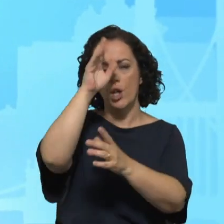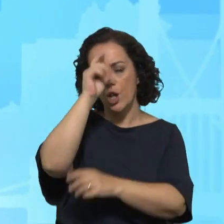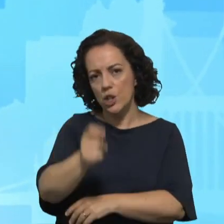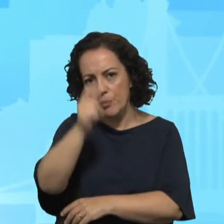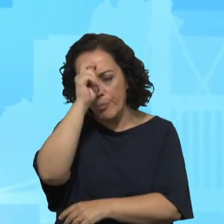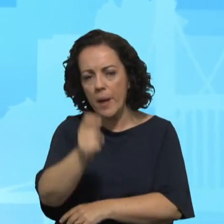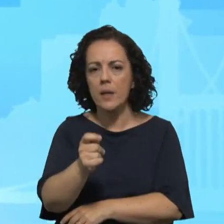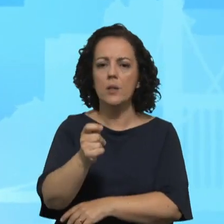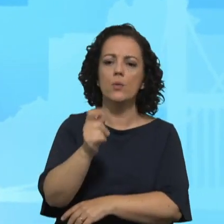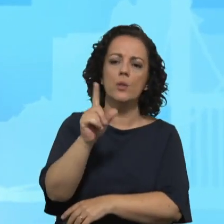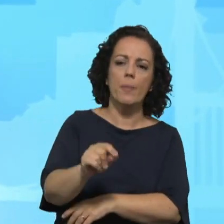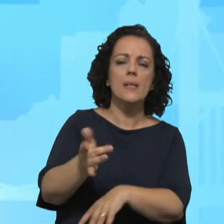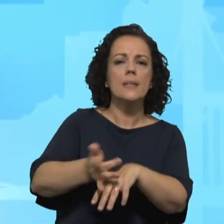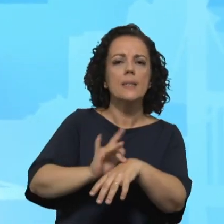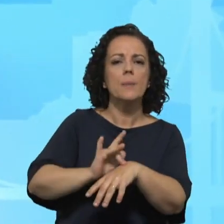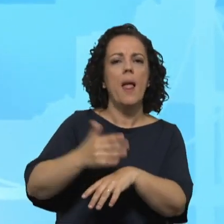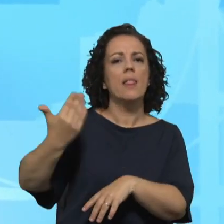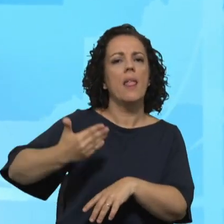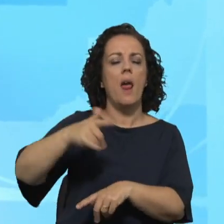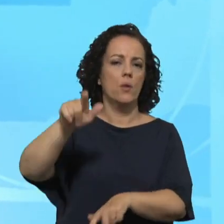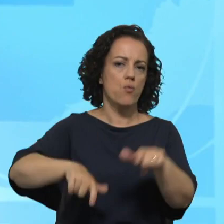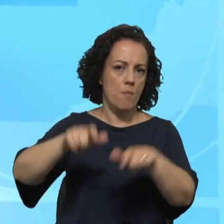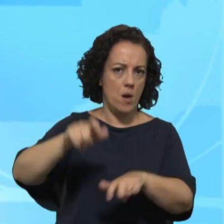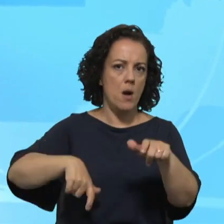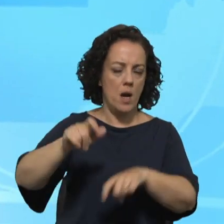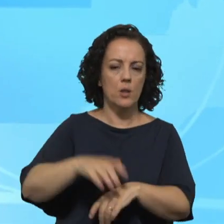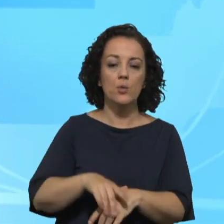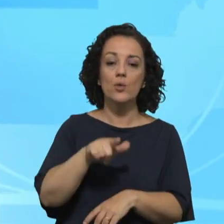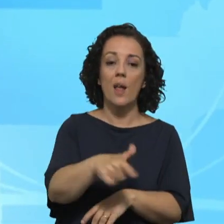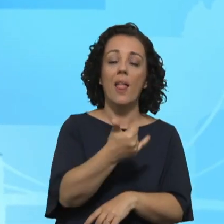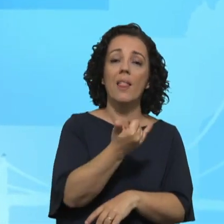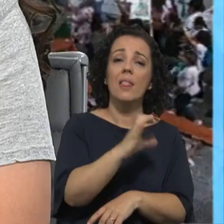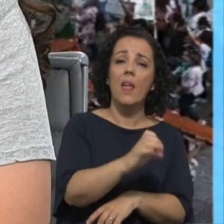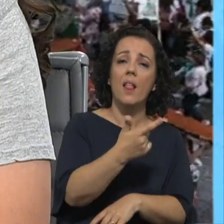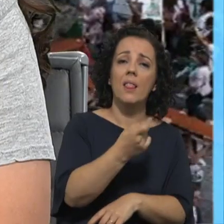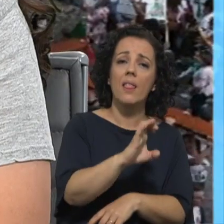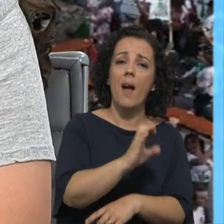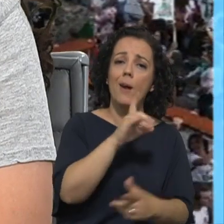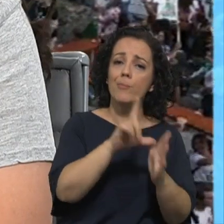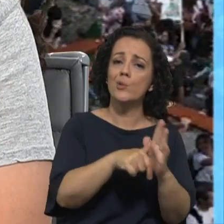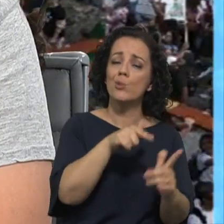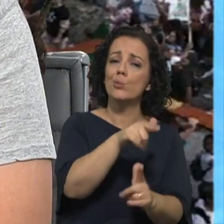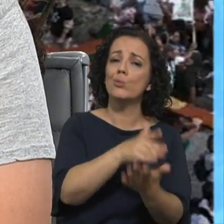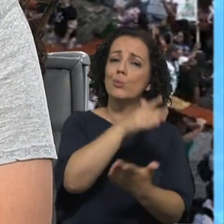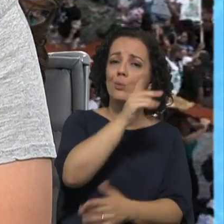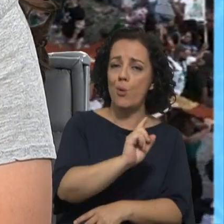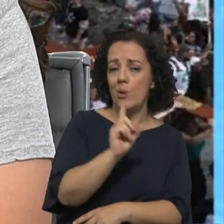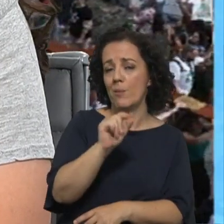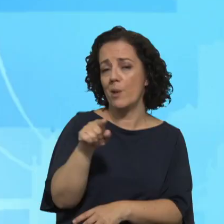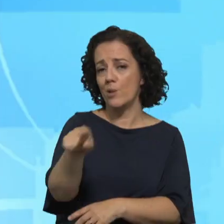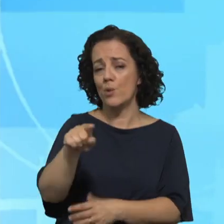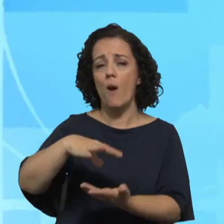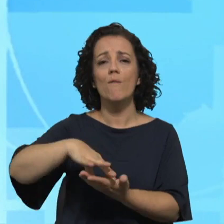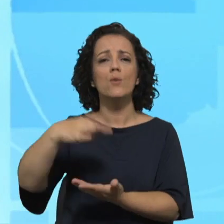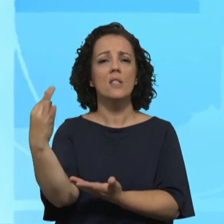pelos direitos humanos. Não é um exclusivo do Tic-Tac, é também uma ação permanente da Fundação Fé e